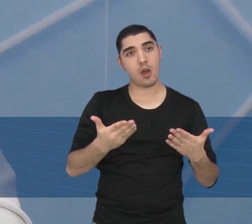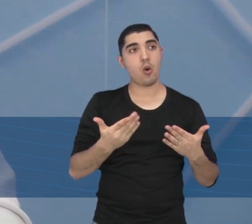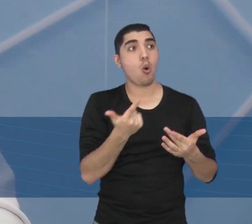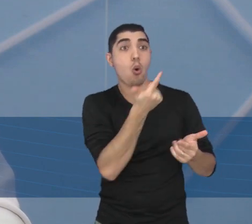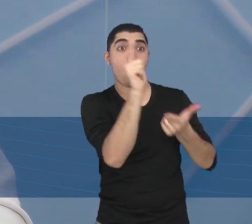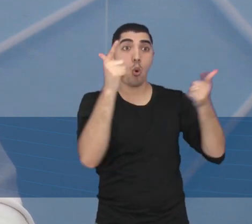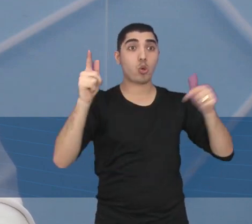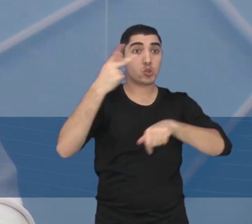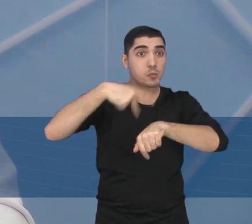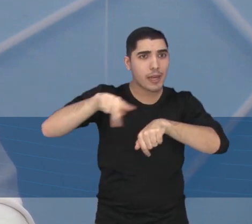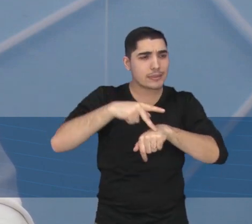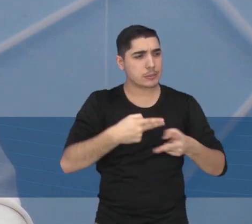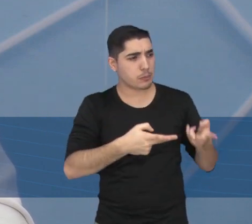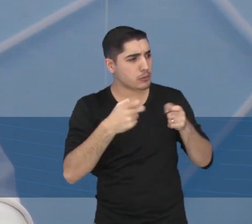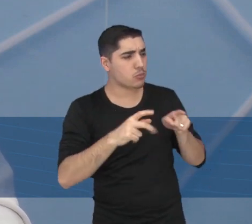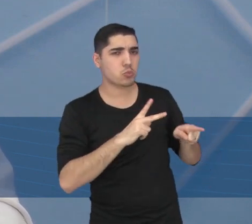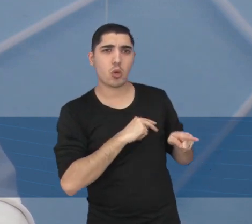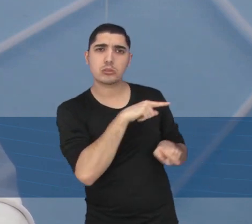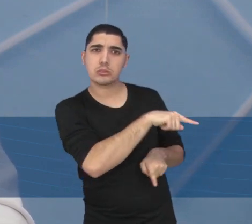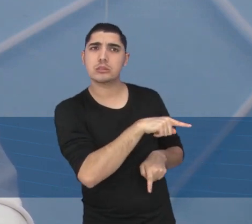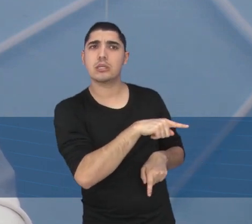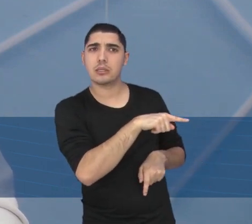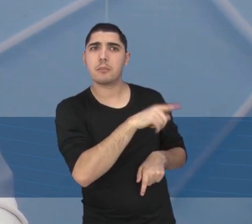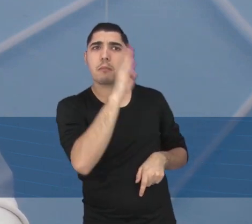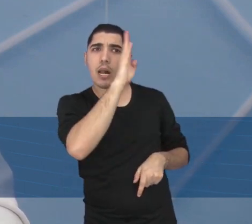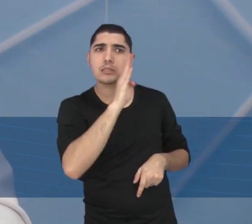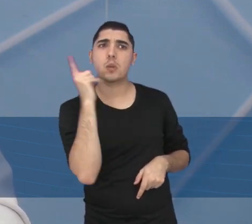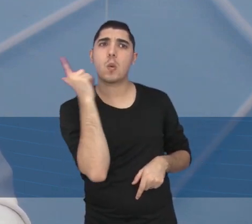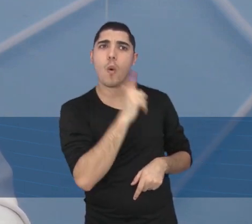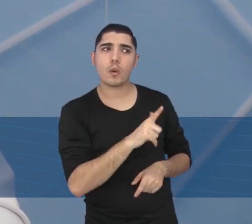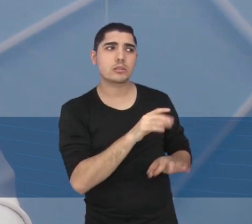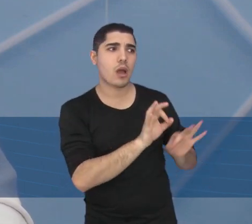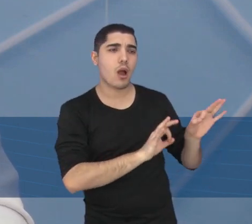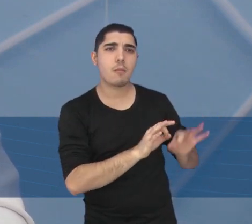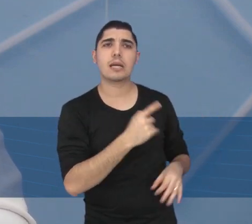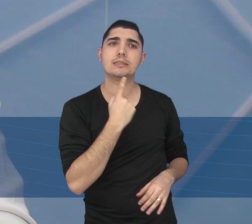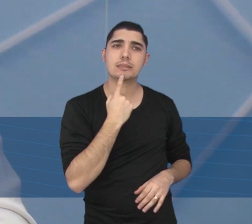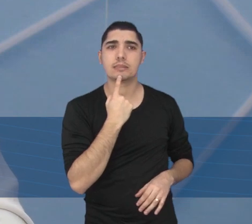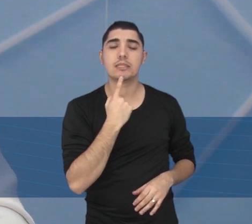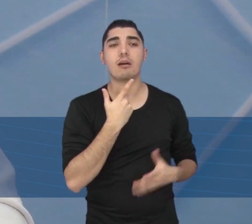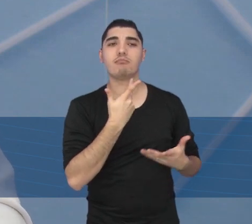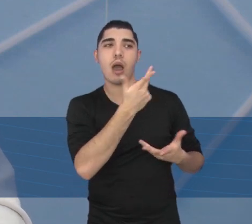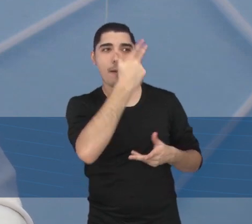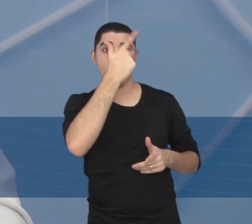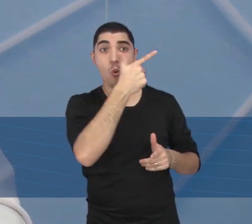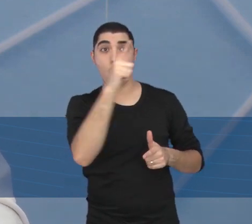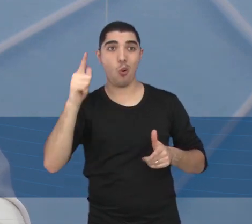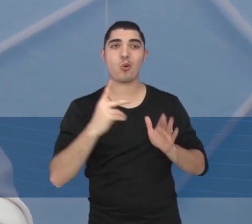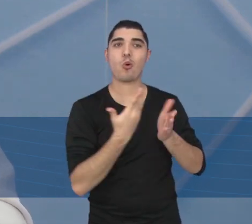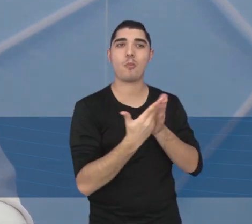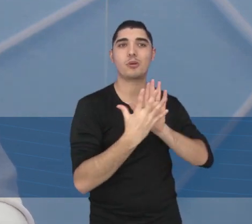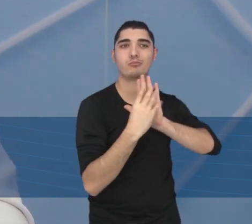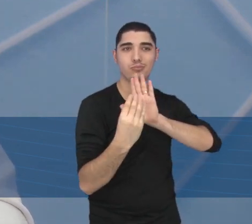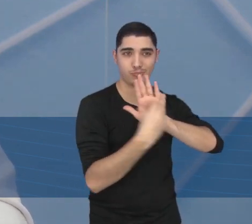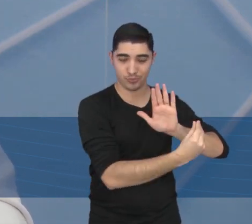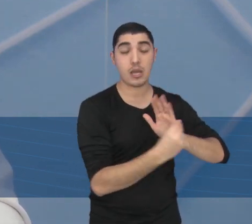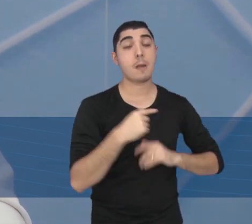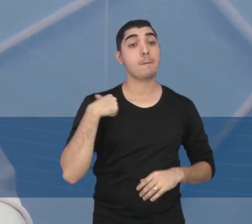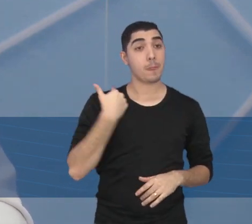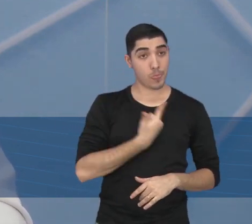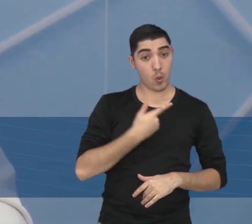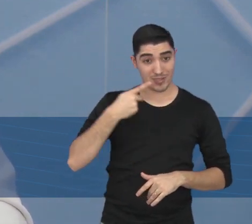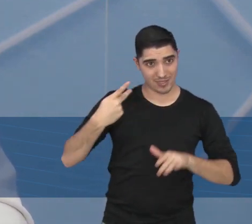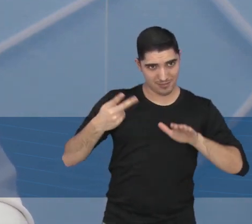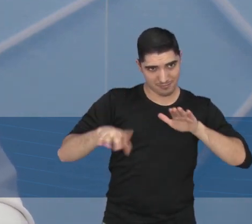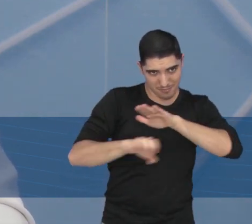essa conclusão. Então, como eu comentei bem breve, a gente tem ali várias soluções, né, vários maquinários que foram desenvolvidos, alguns por